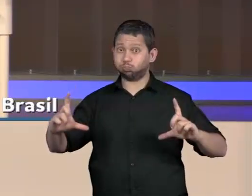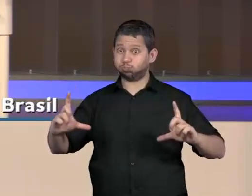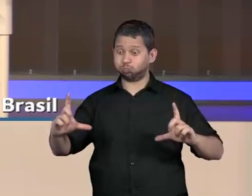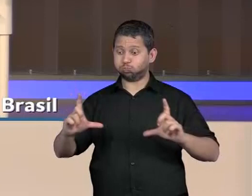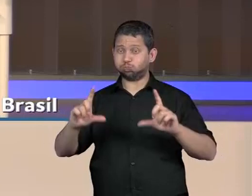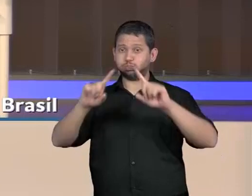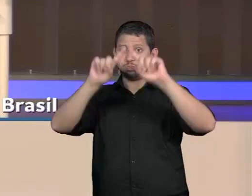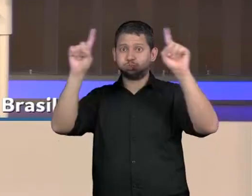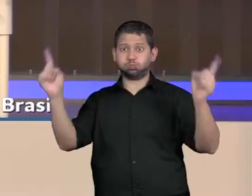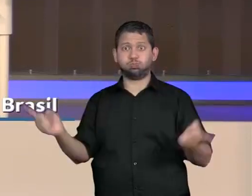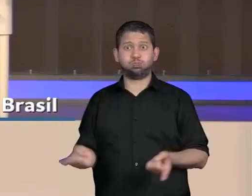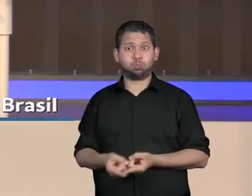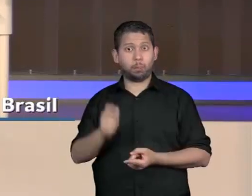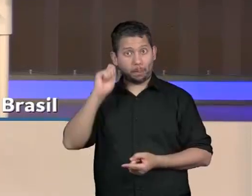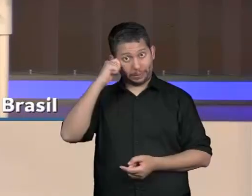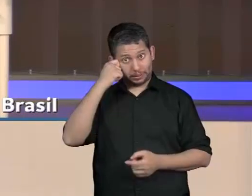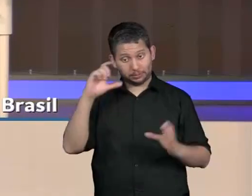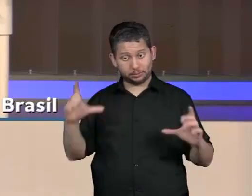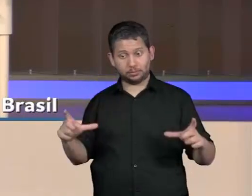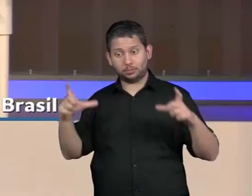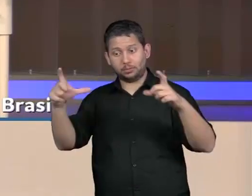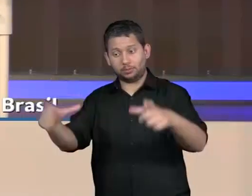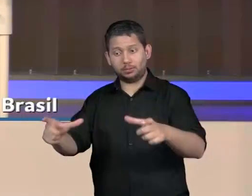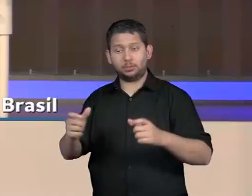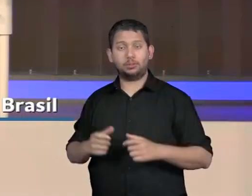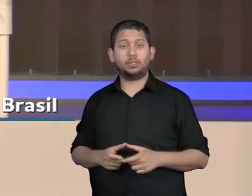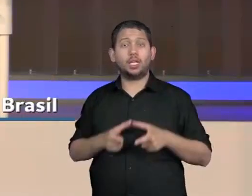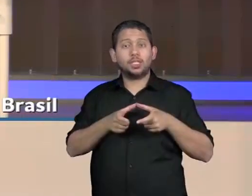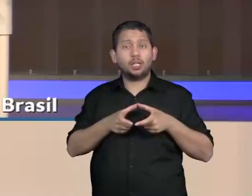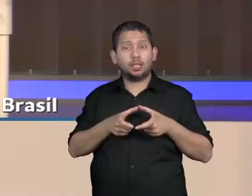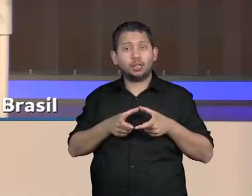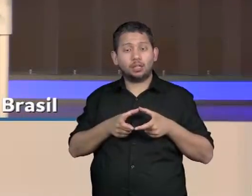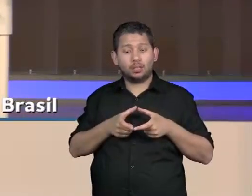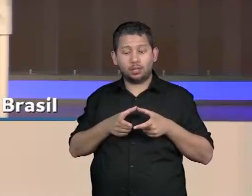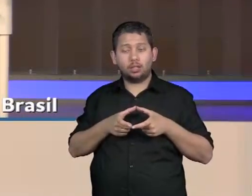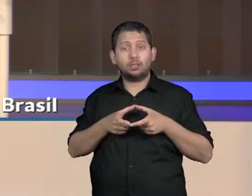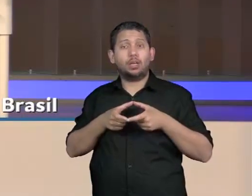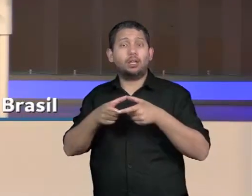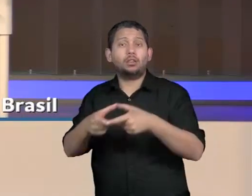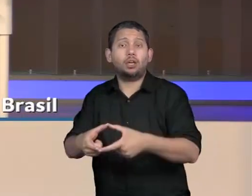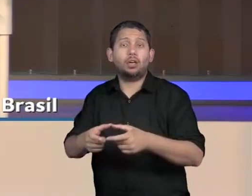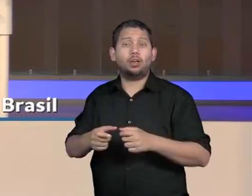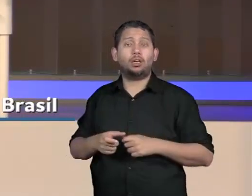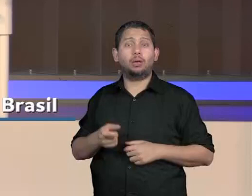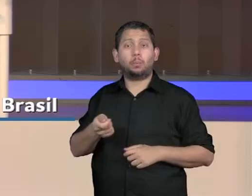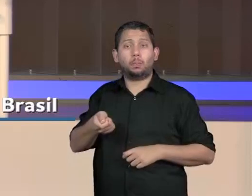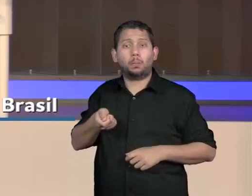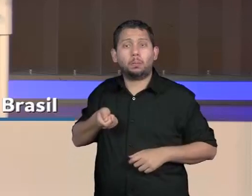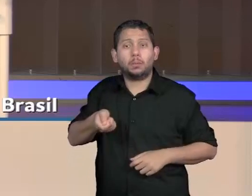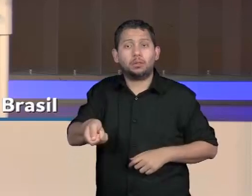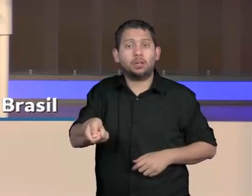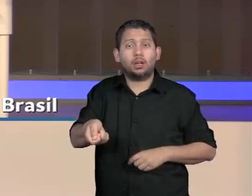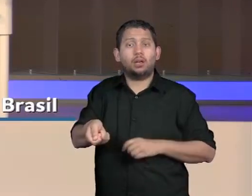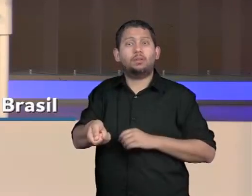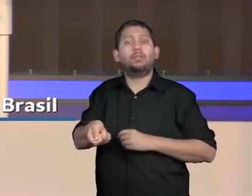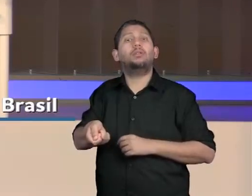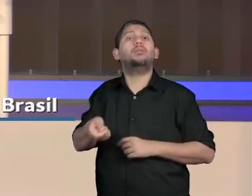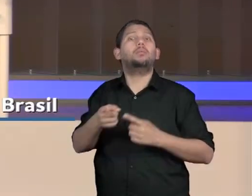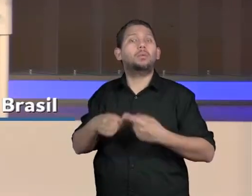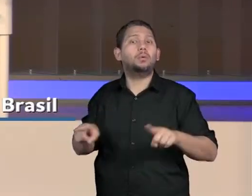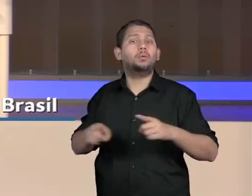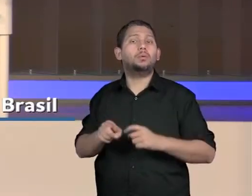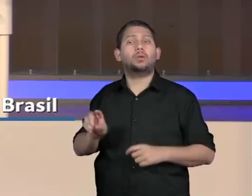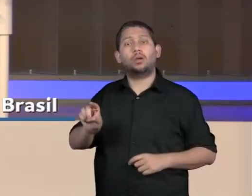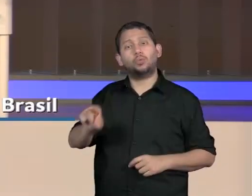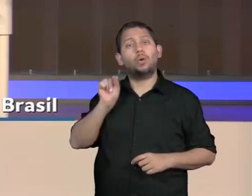preto, você pode colocar um CD, você pode colocar um pendrive, você faz a seleção do rádio. Então, eu